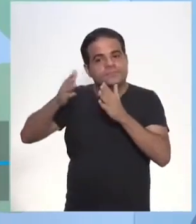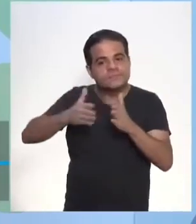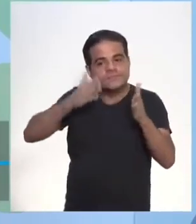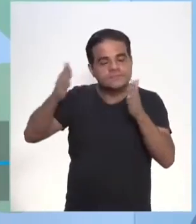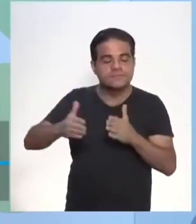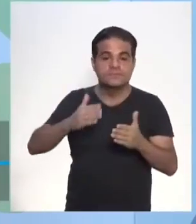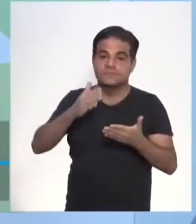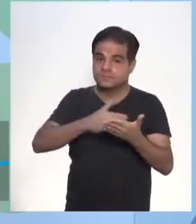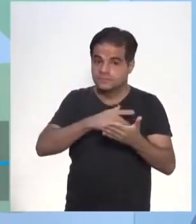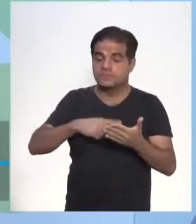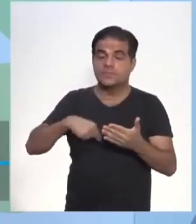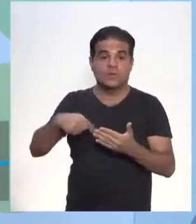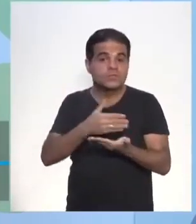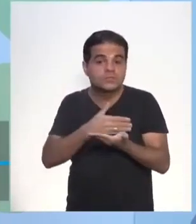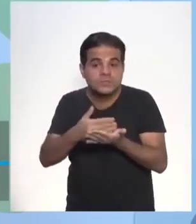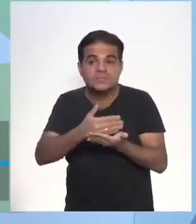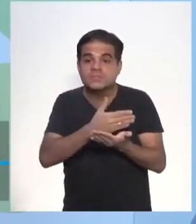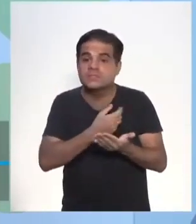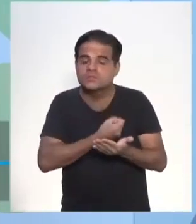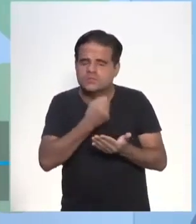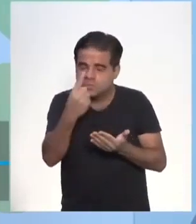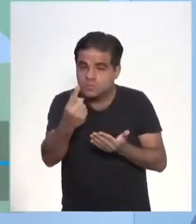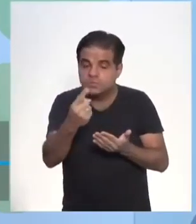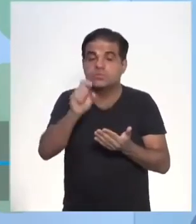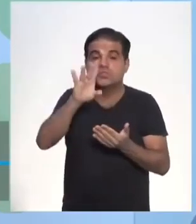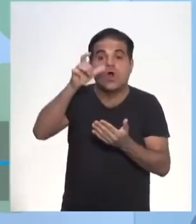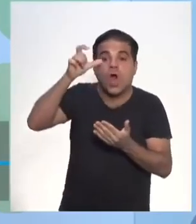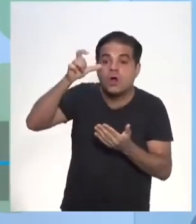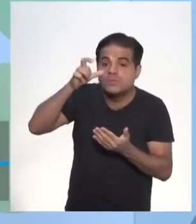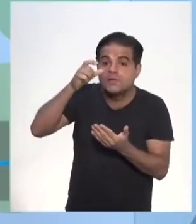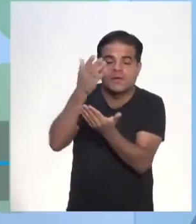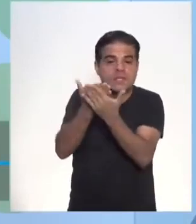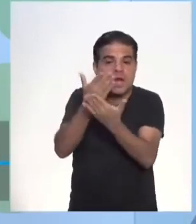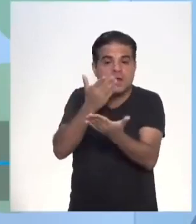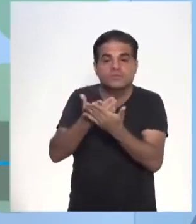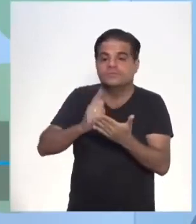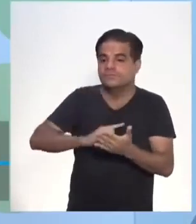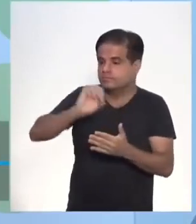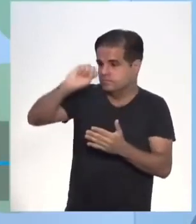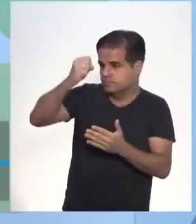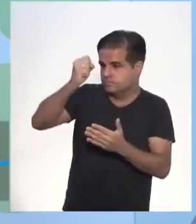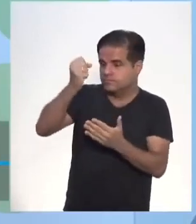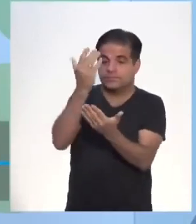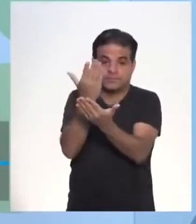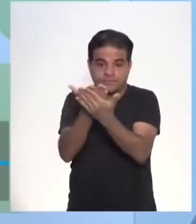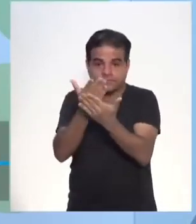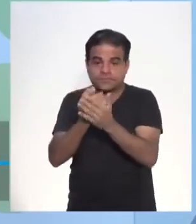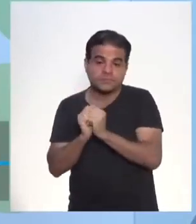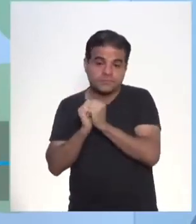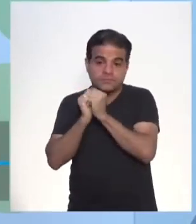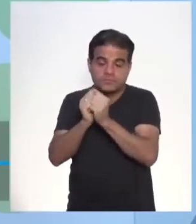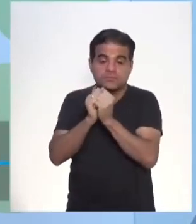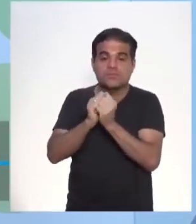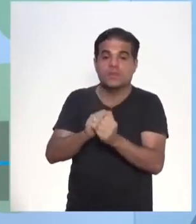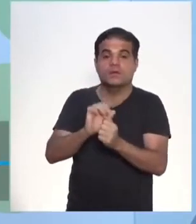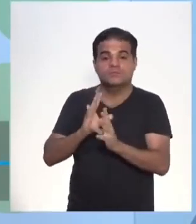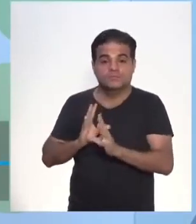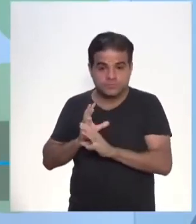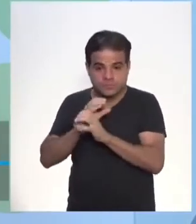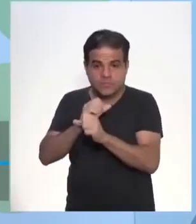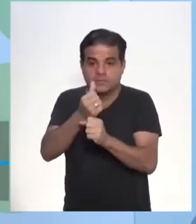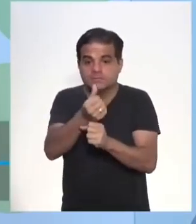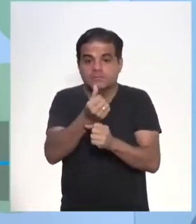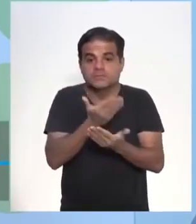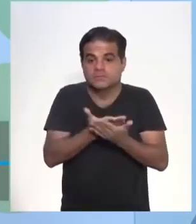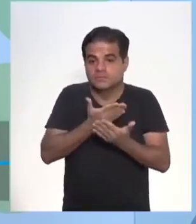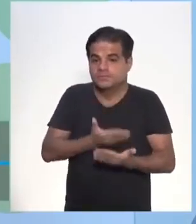A gente está na sequência 1. Então é só observar as aulas, que assim, são 8 aulas, mas a gente está juntando para que dê só 6 aulas. Então, quando